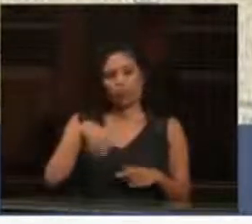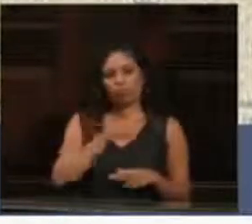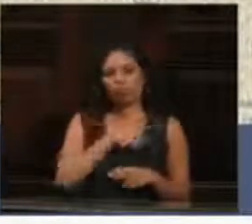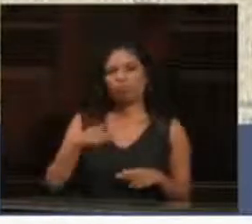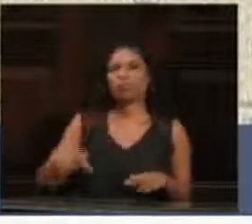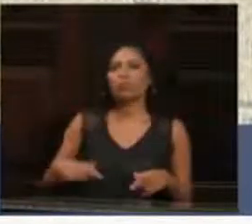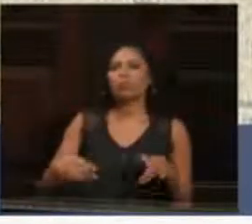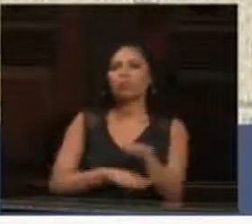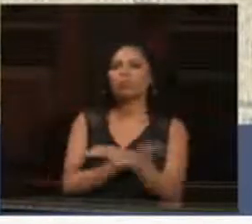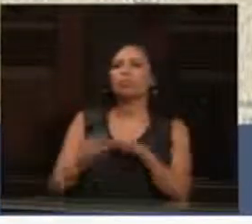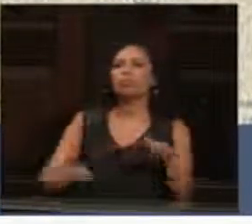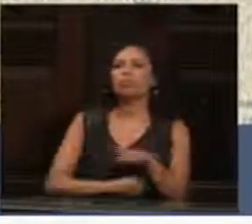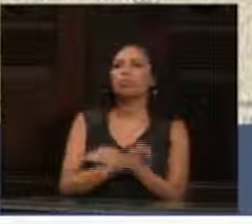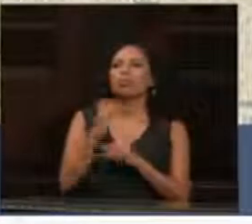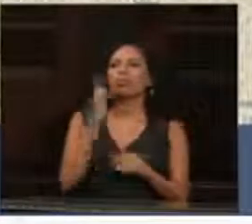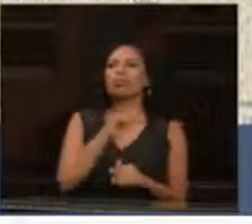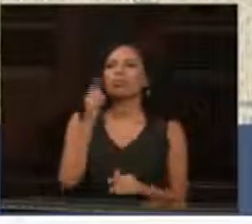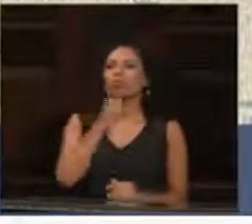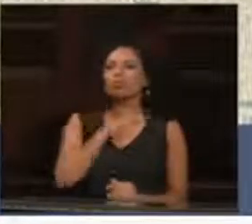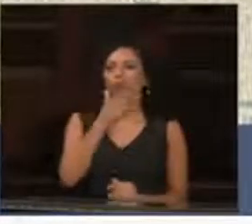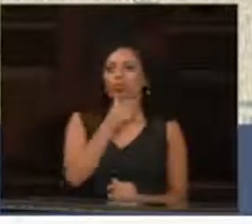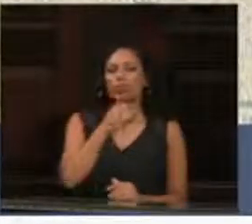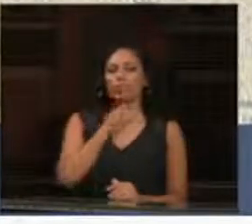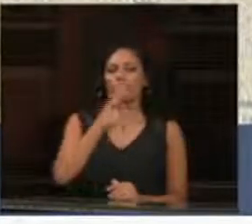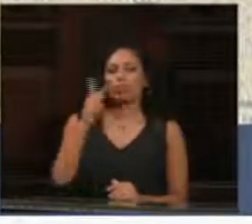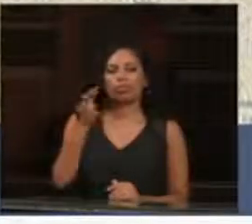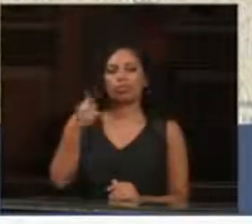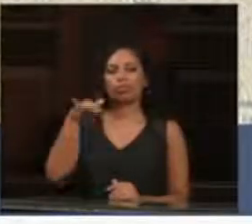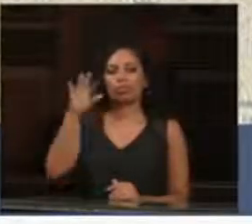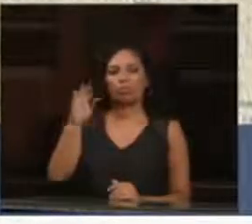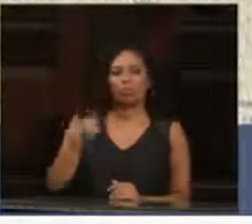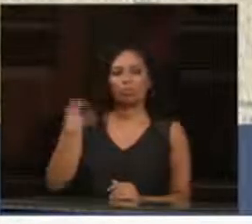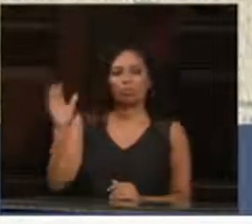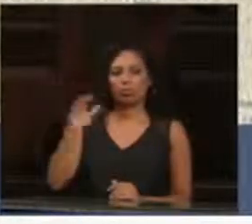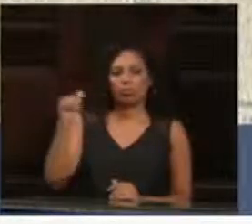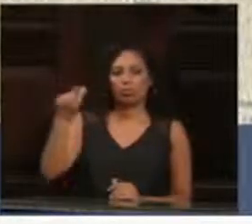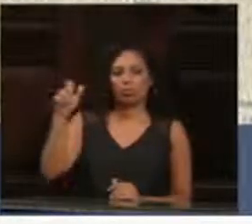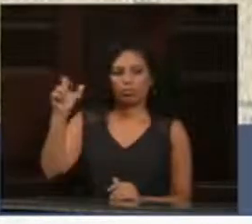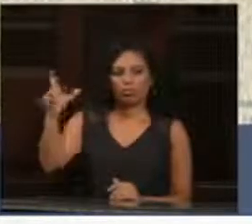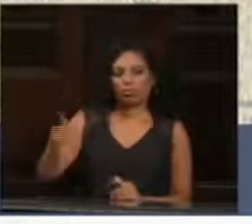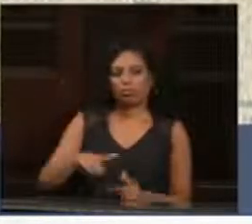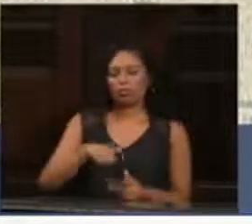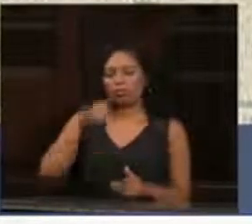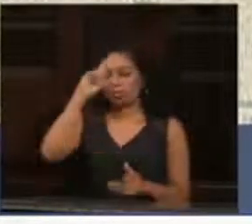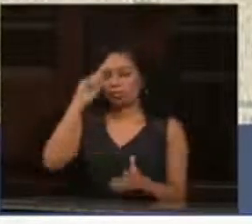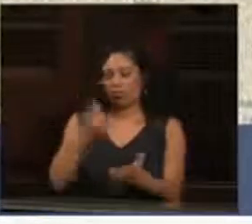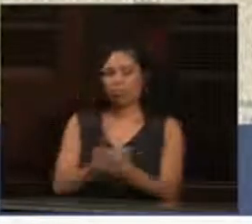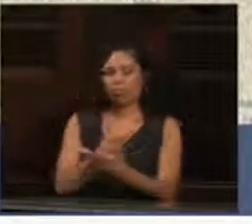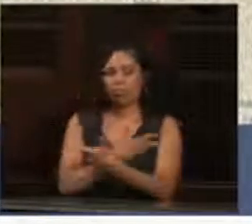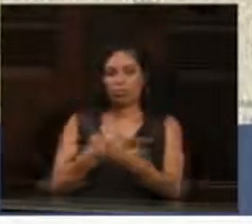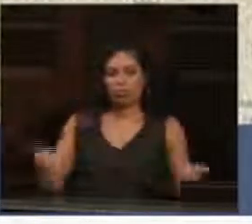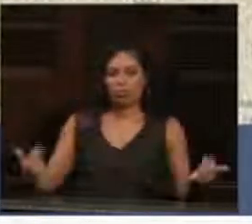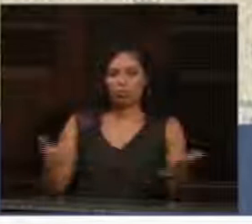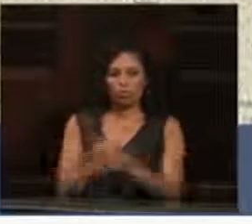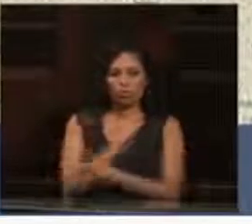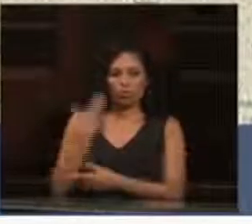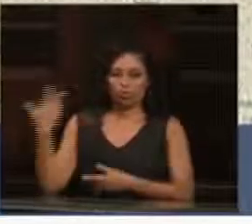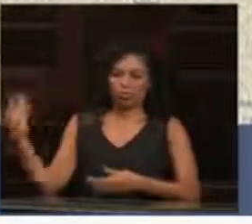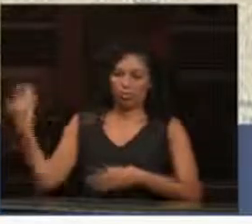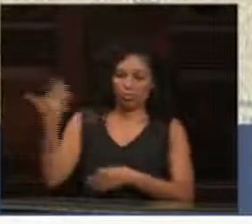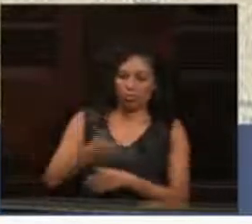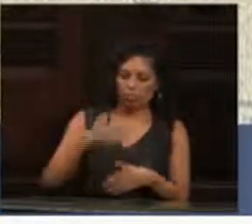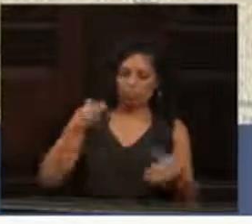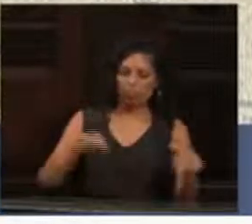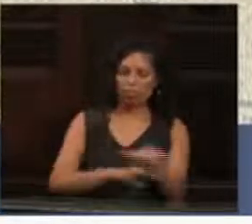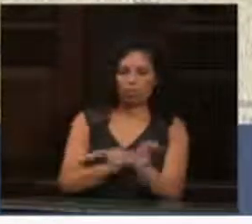da SEDAI, o senhor Hélio Cabral, ele, antes de tomar atitudes perigosas como essa, devia vir a essa casa